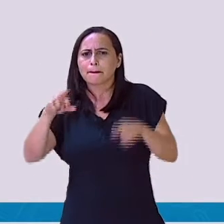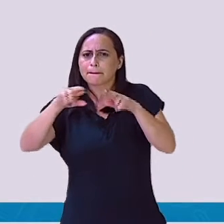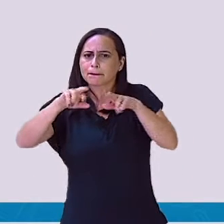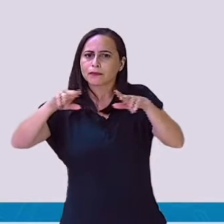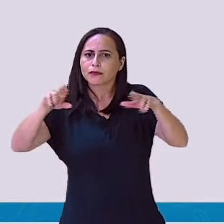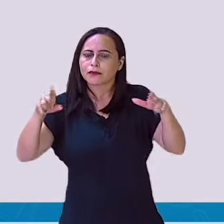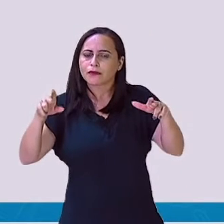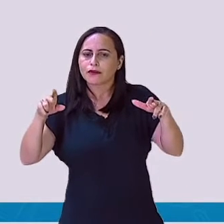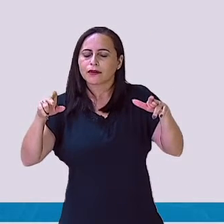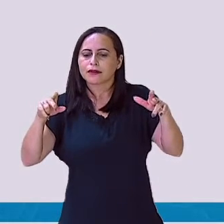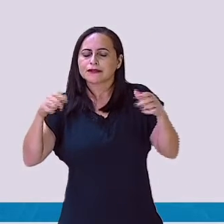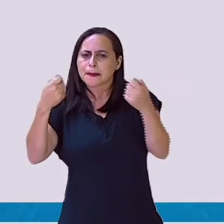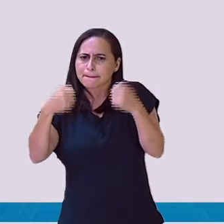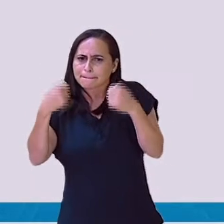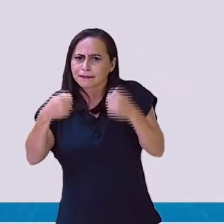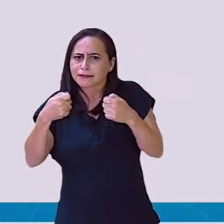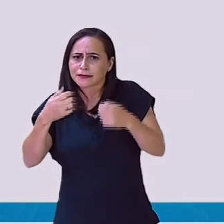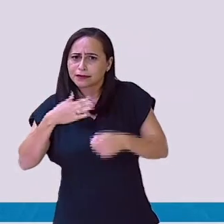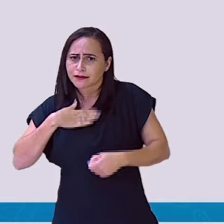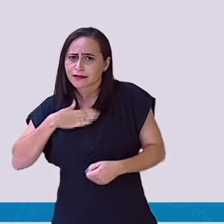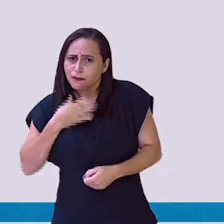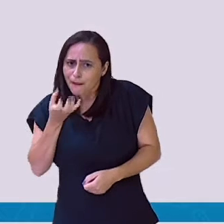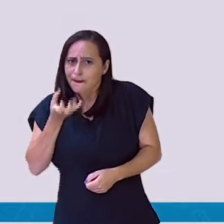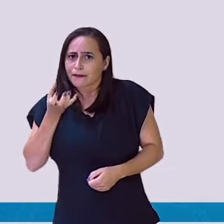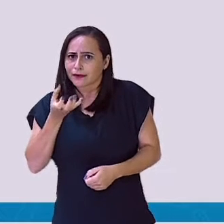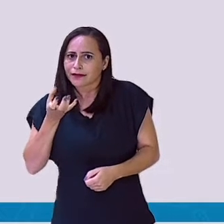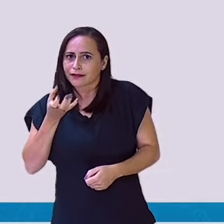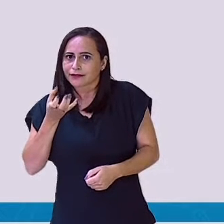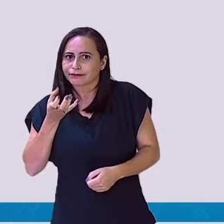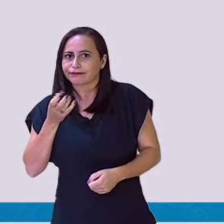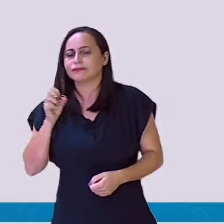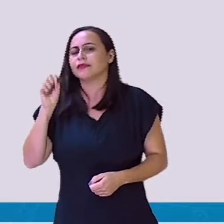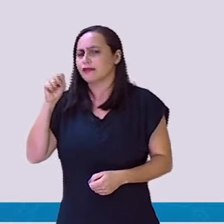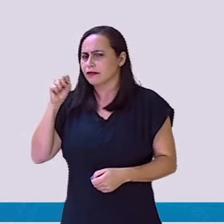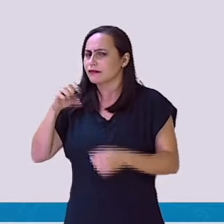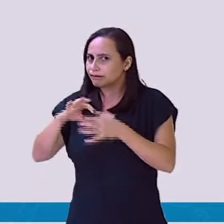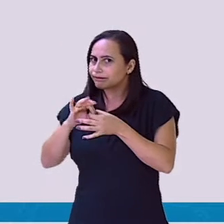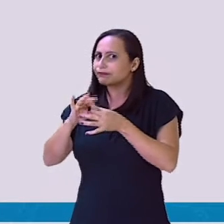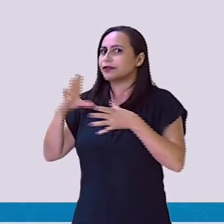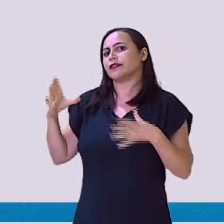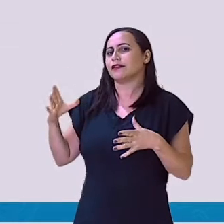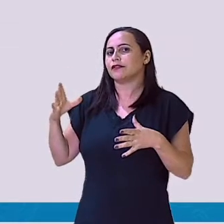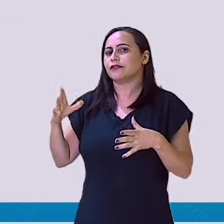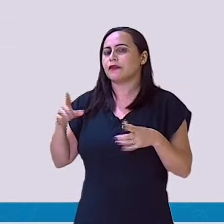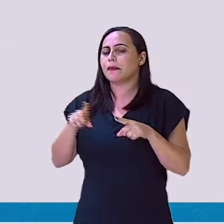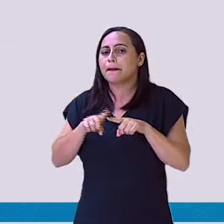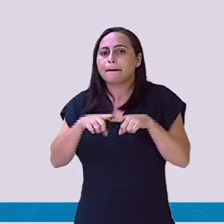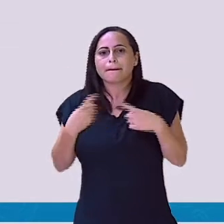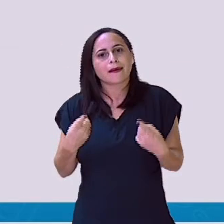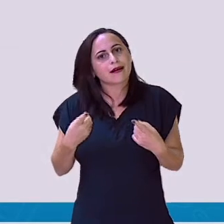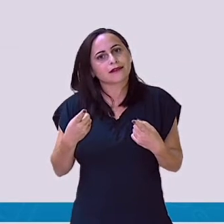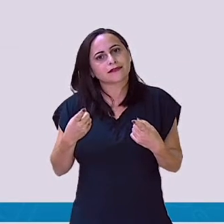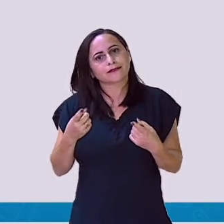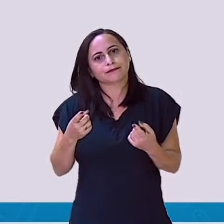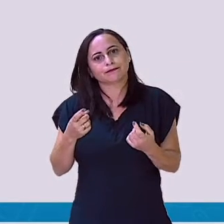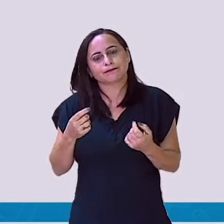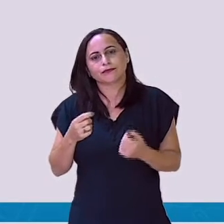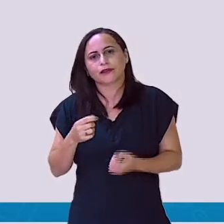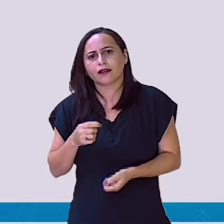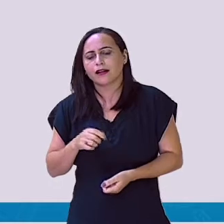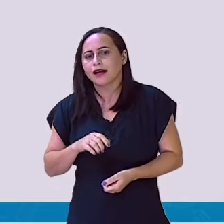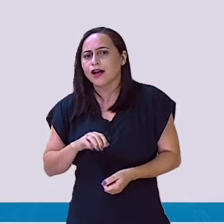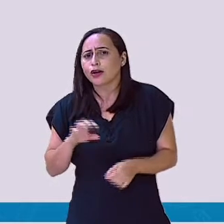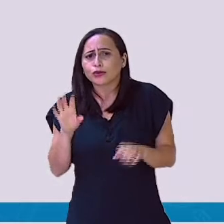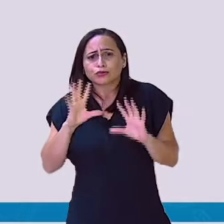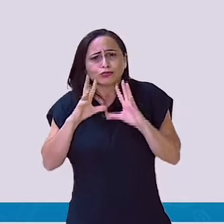da minha vontade, e isso é ser livre. Mas nem tudo depende de minha vontade, senão